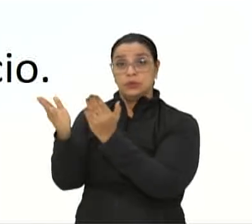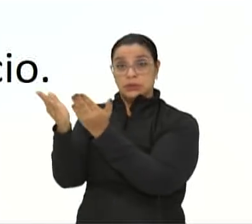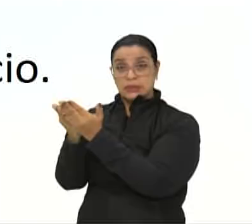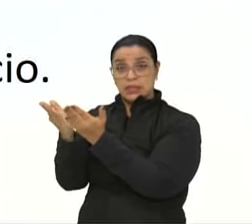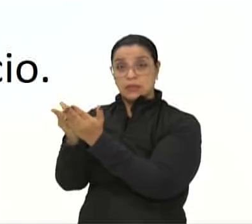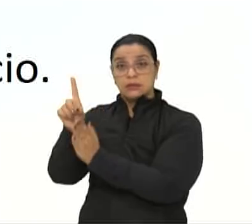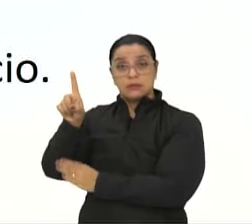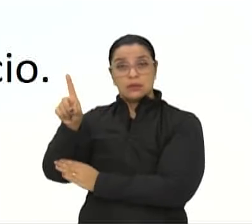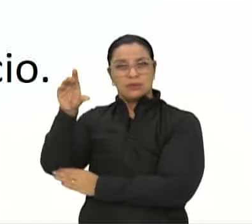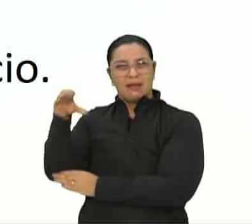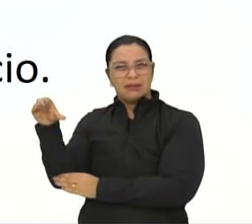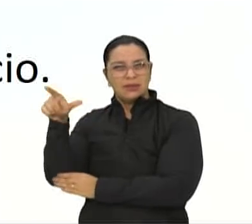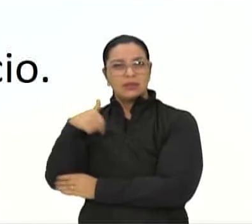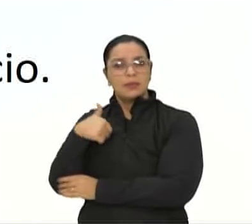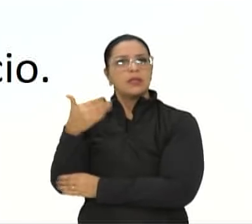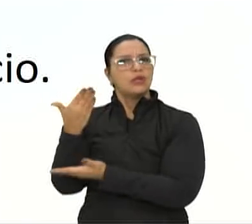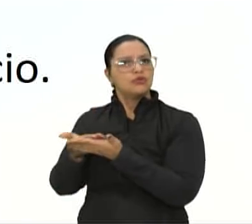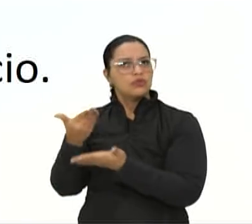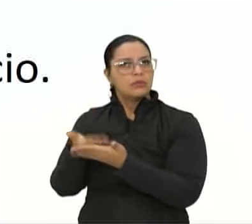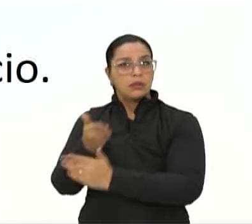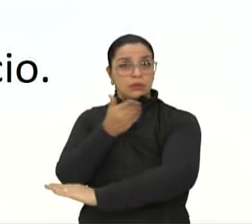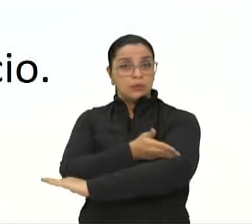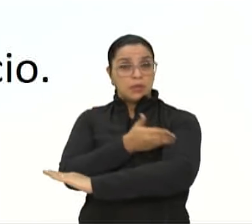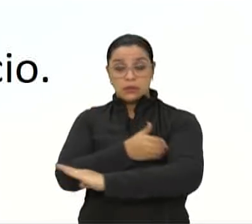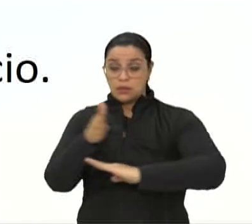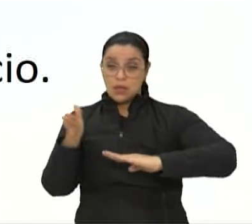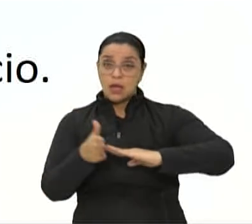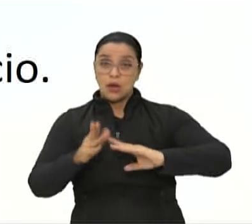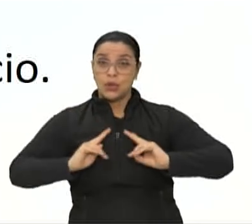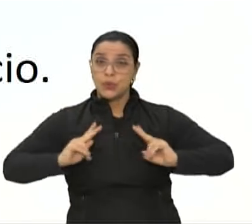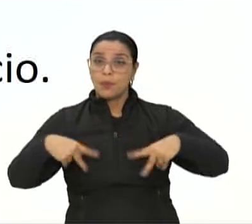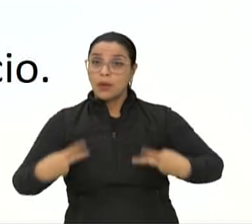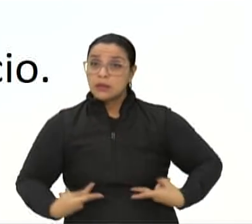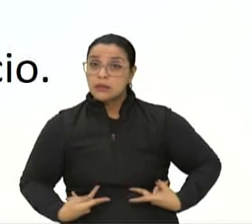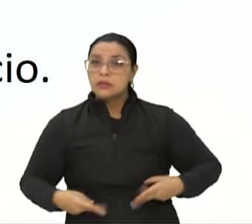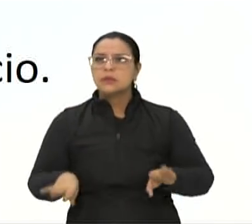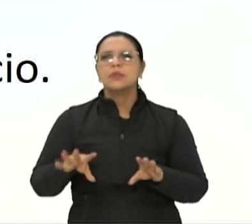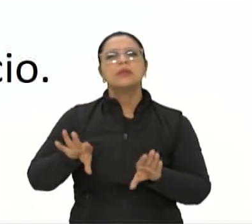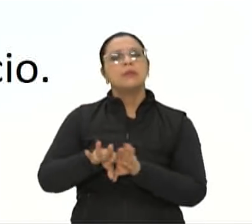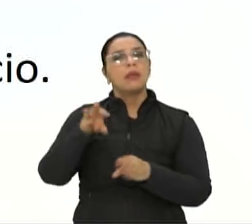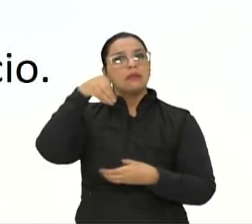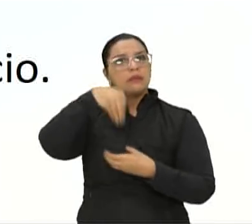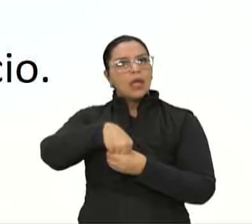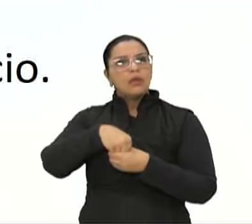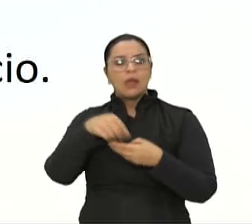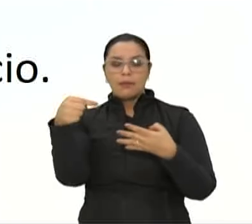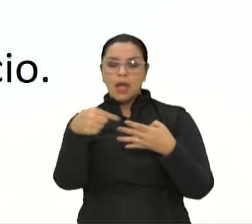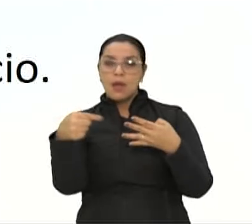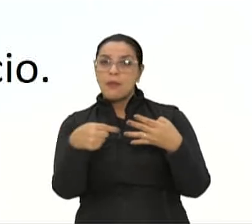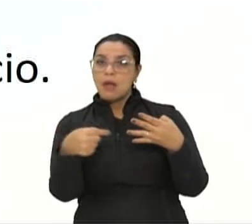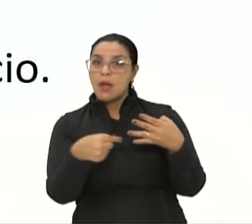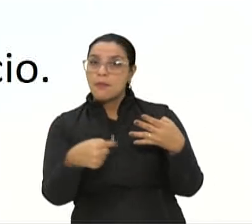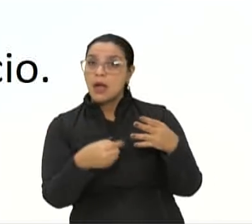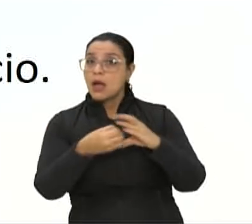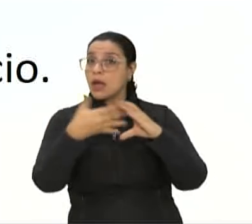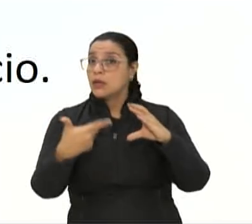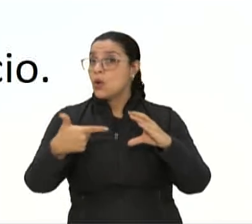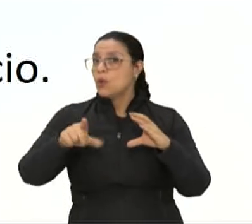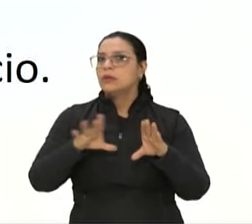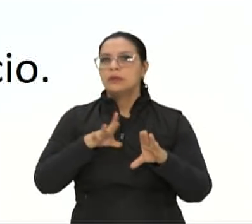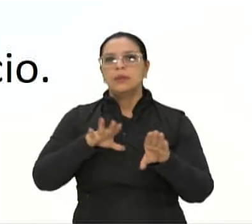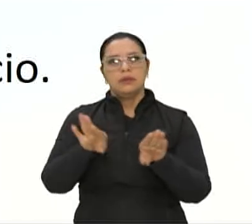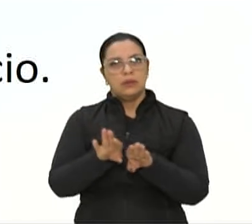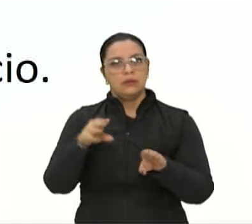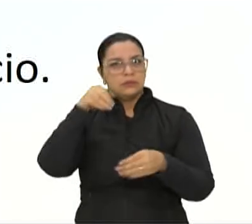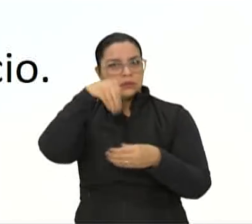Idade Média, né, tem as temáticas cristãs, o humanismo incorporou decisivamente outros elementos, ou seja, ele incorporou alguns outros